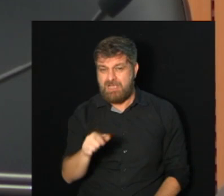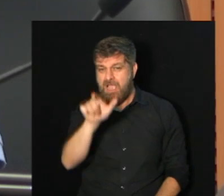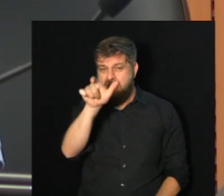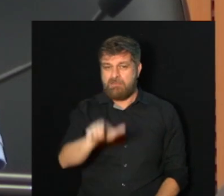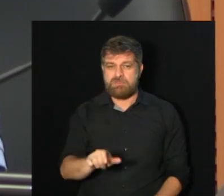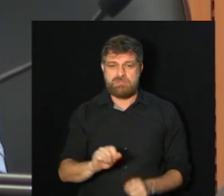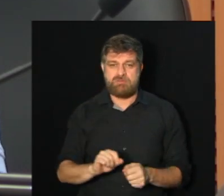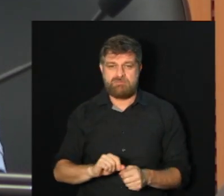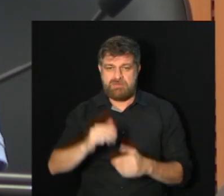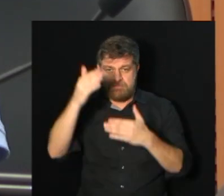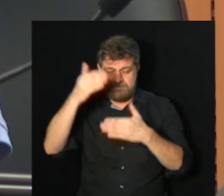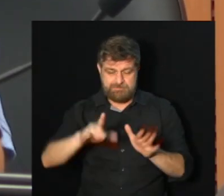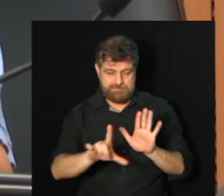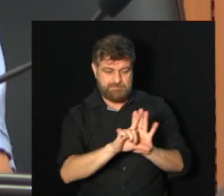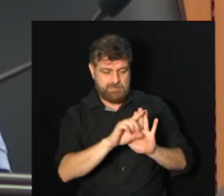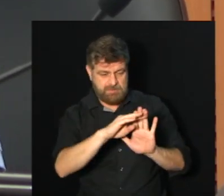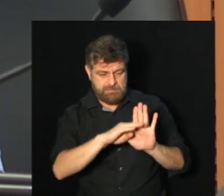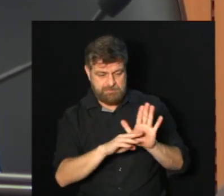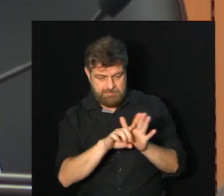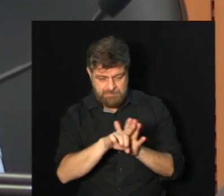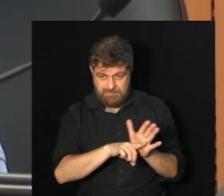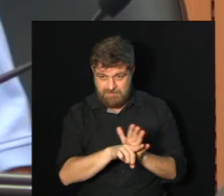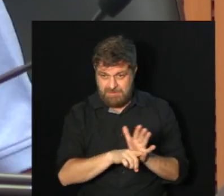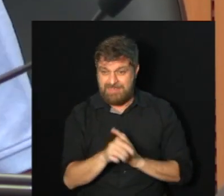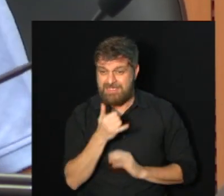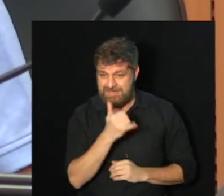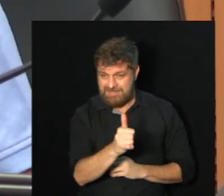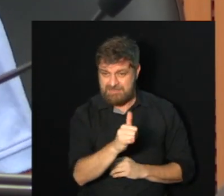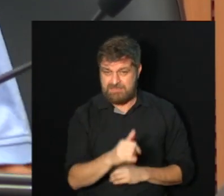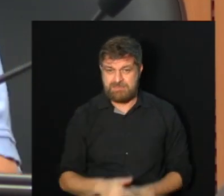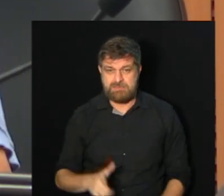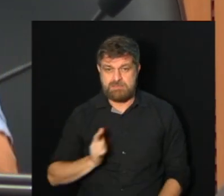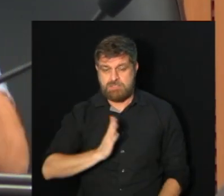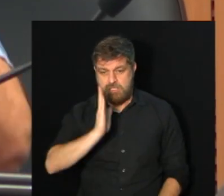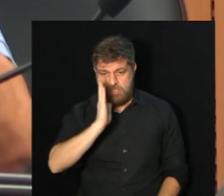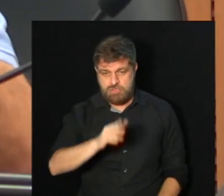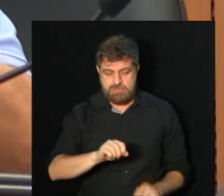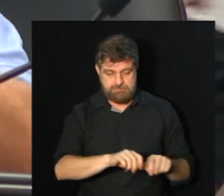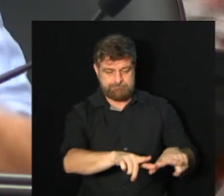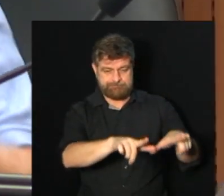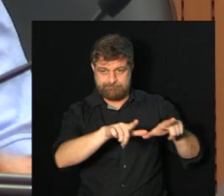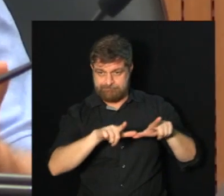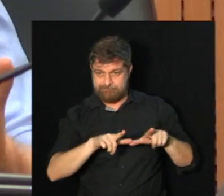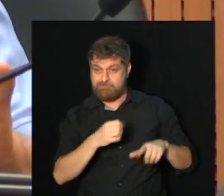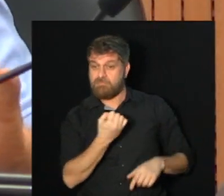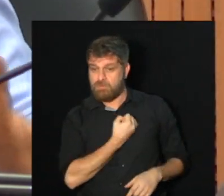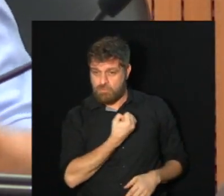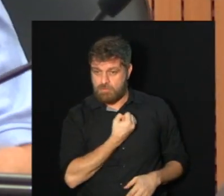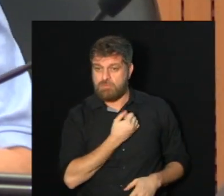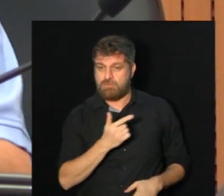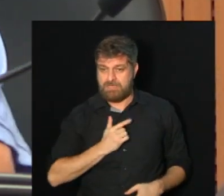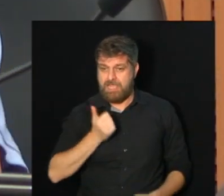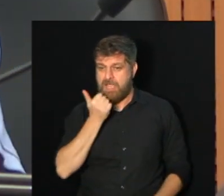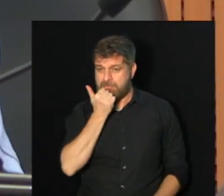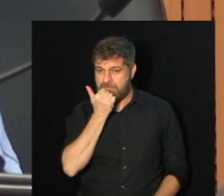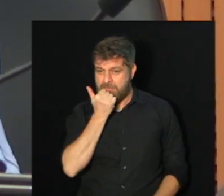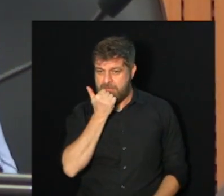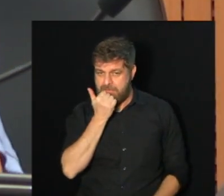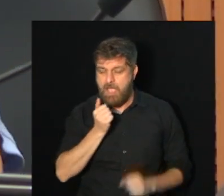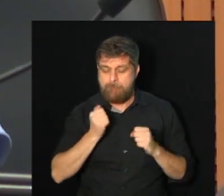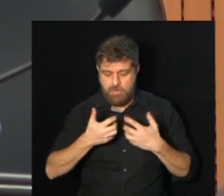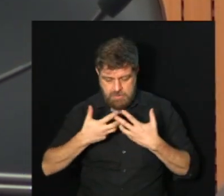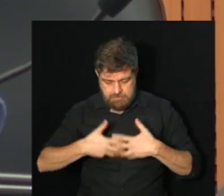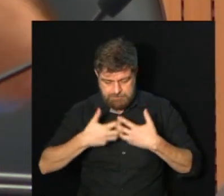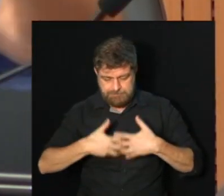só o exame de legislação e radioeletricidade, e você já ganha um prefixo que você pode